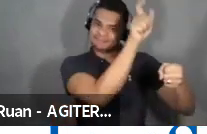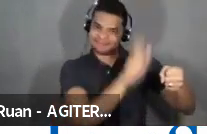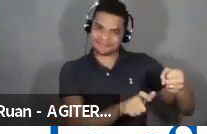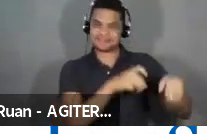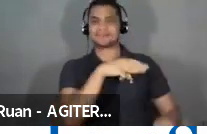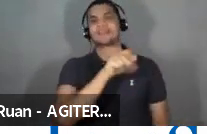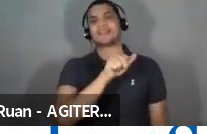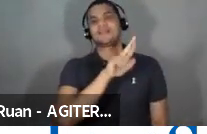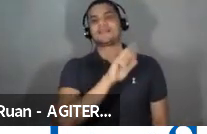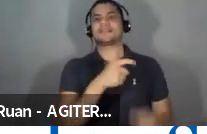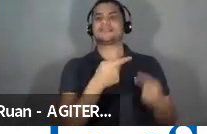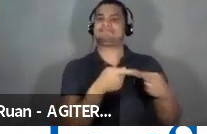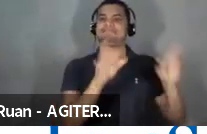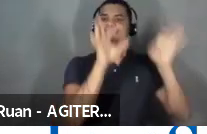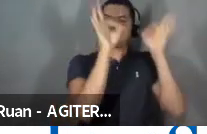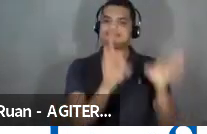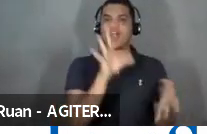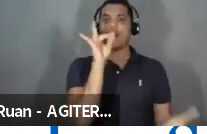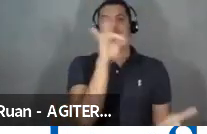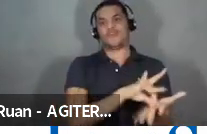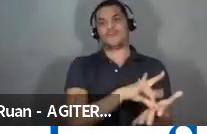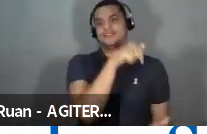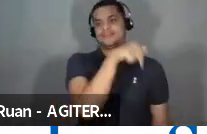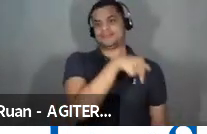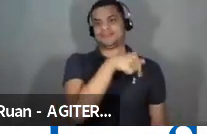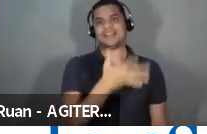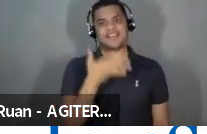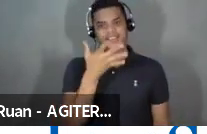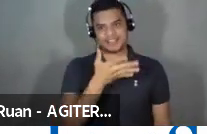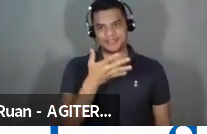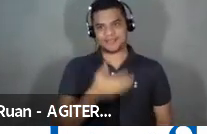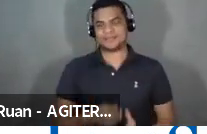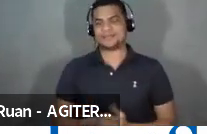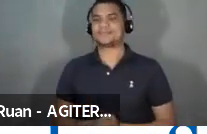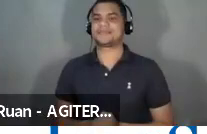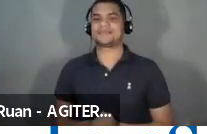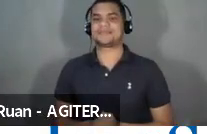você abra oficialmente este evento.